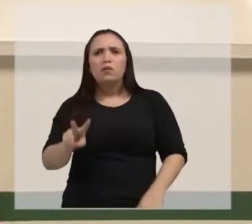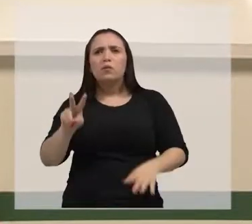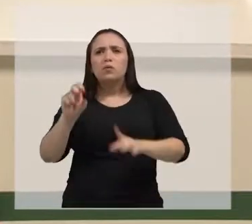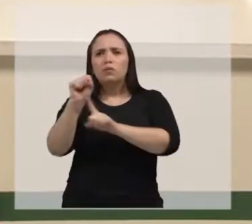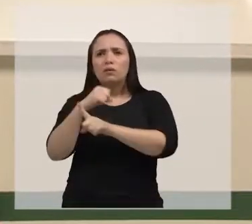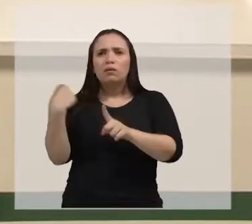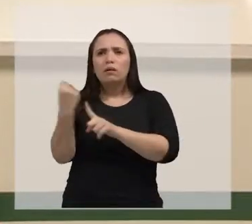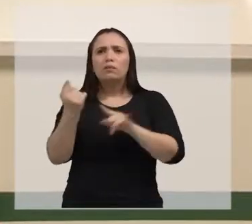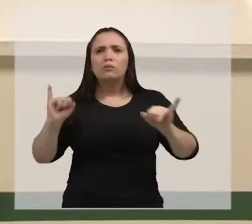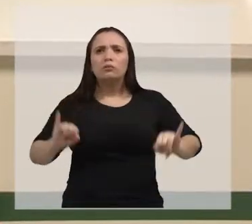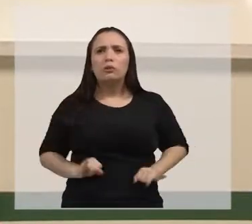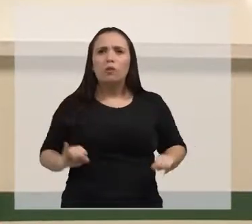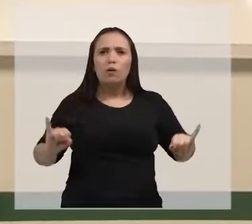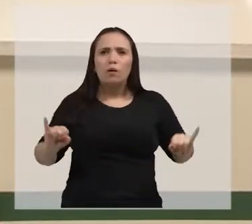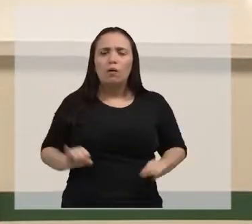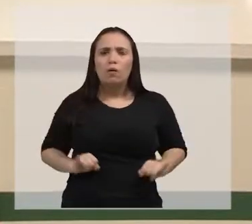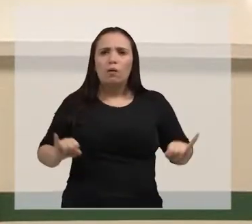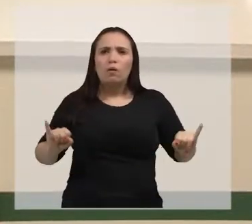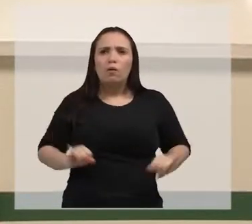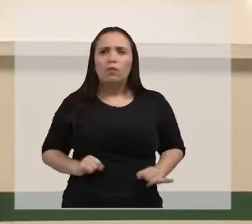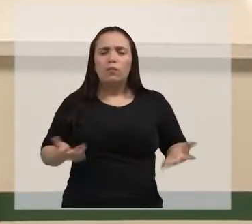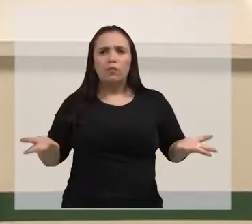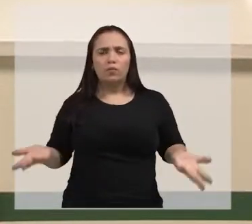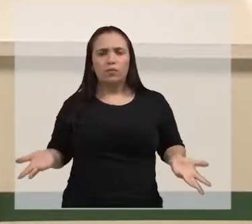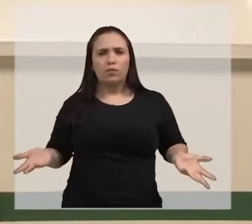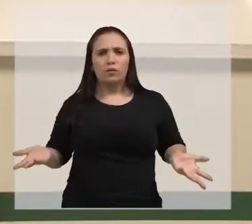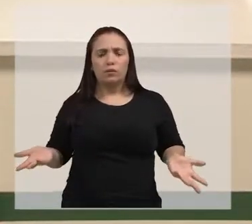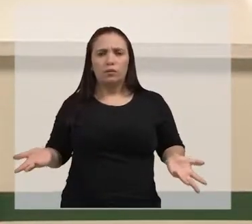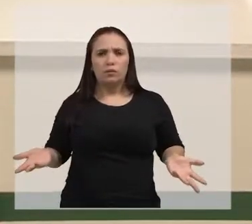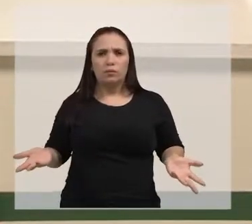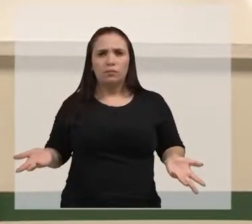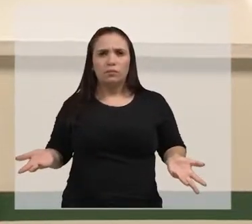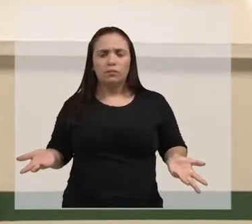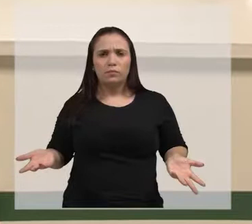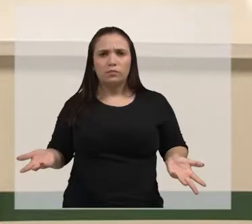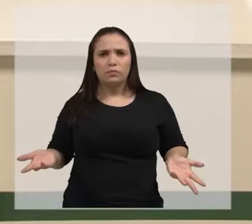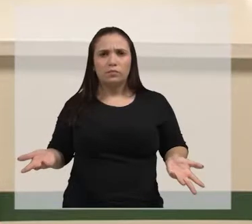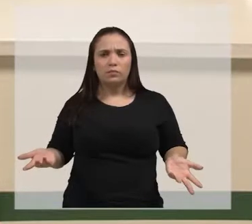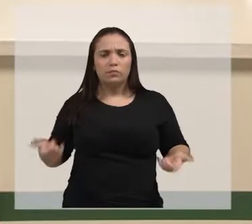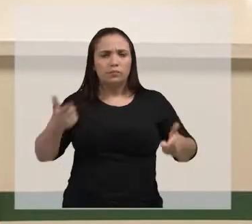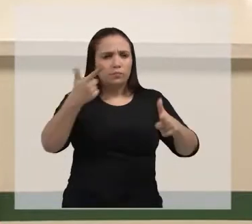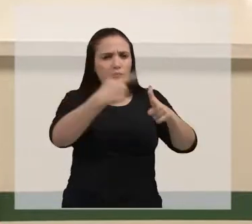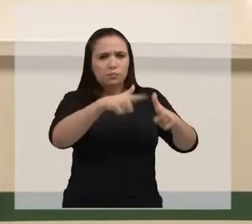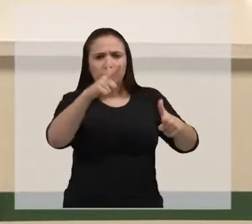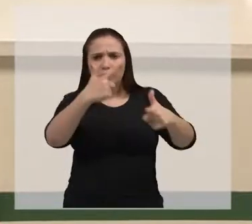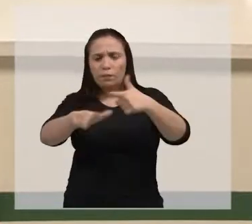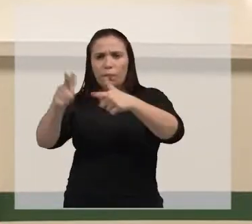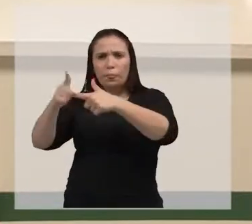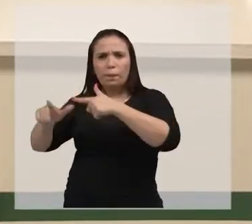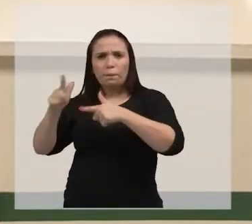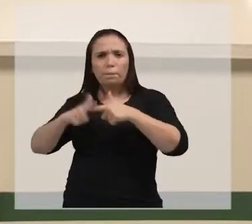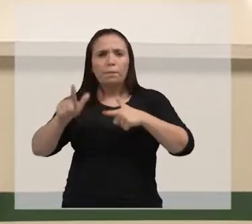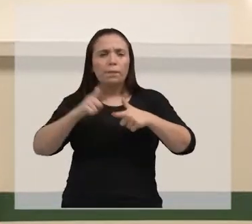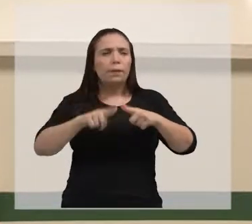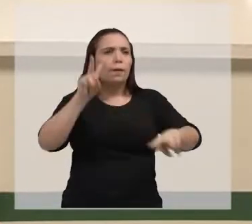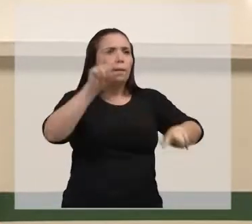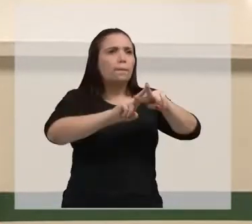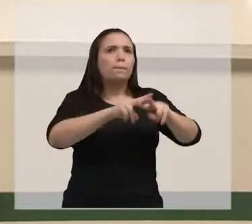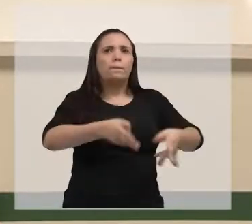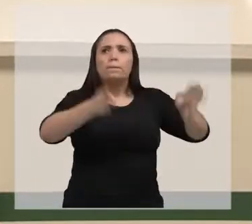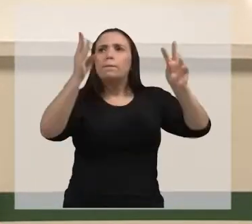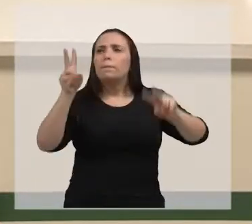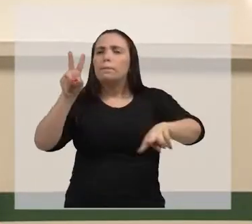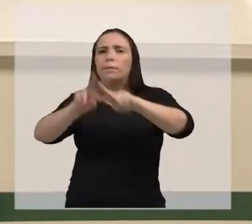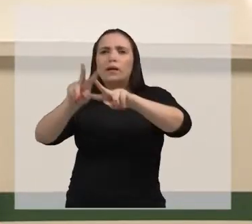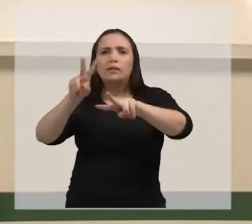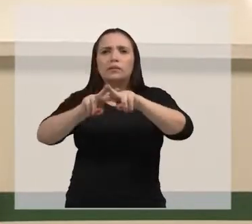brasileiro, com todo o desencanto da população, com todo o extermínio em presídios e ruas lá no Paraná,